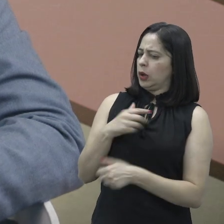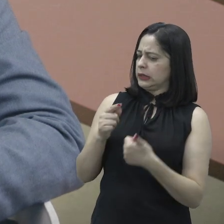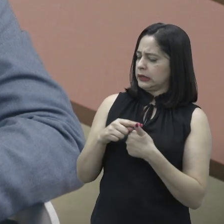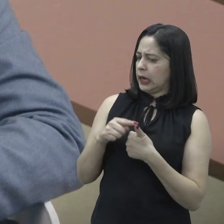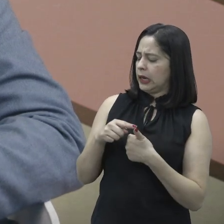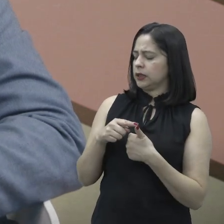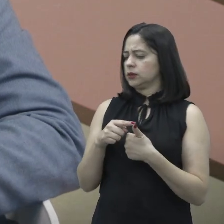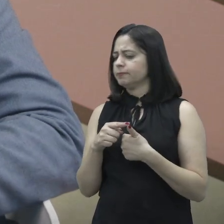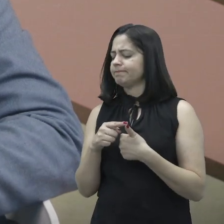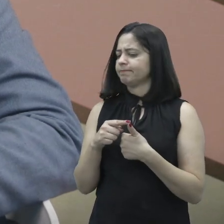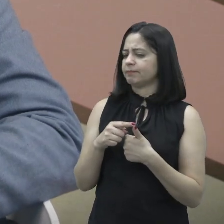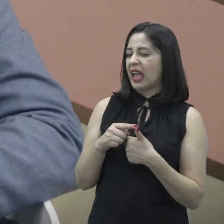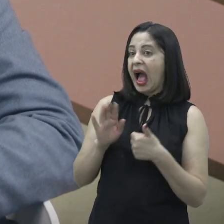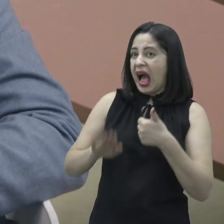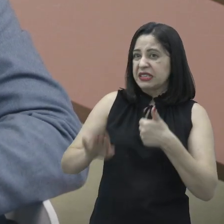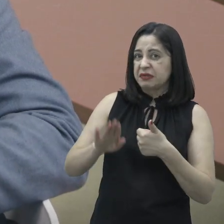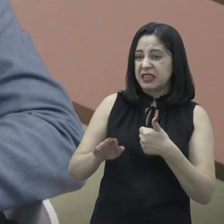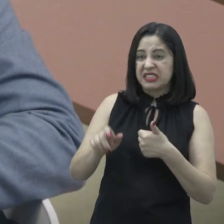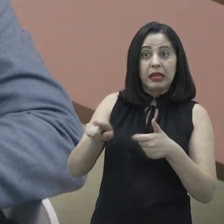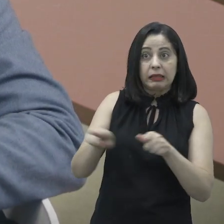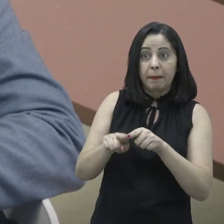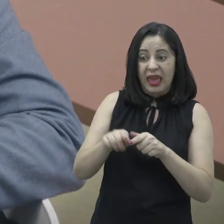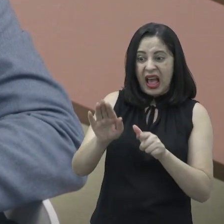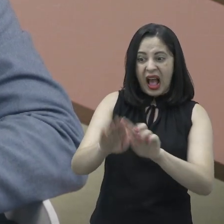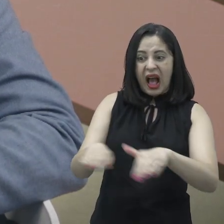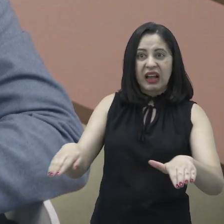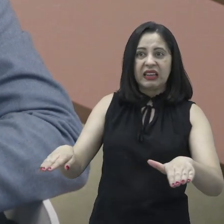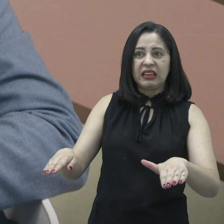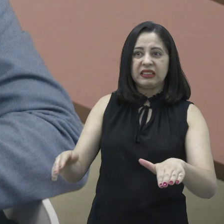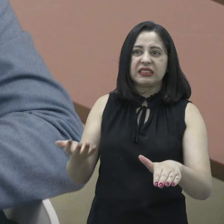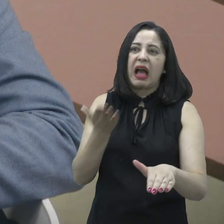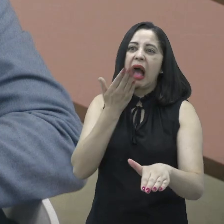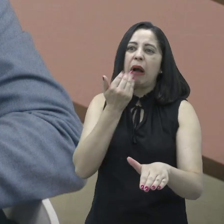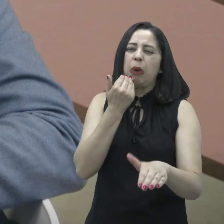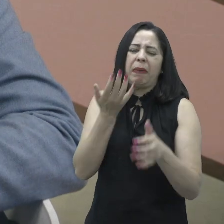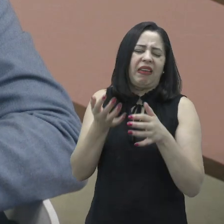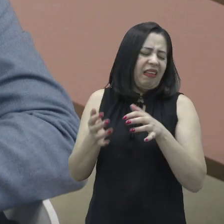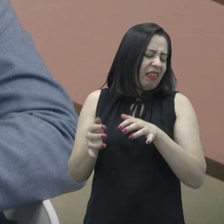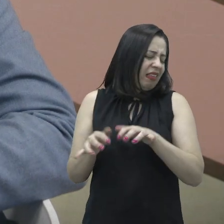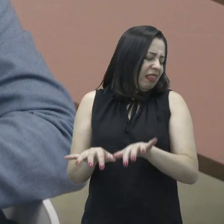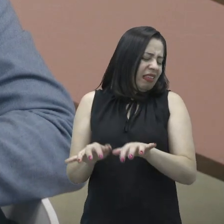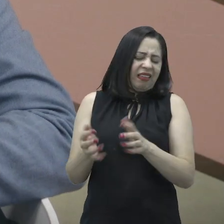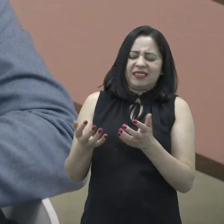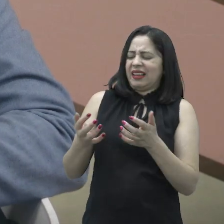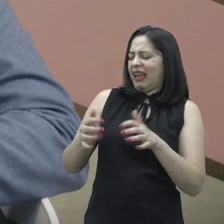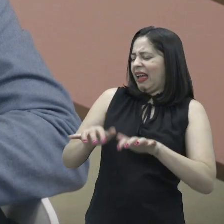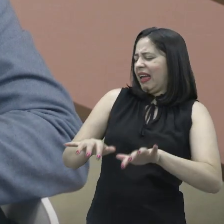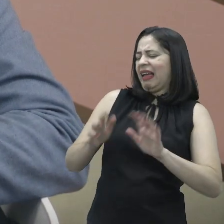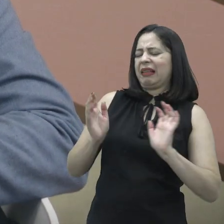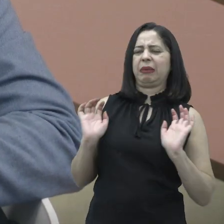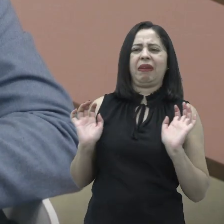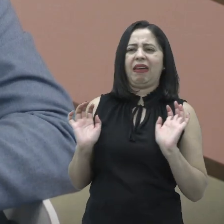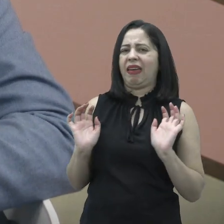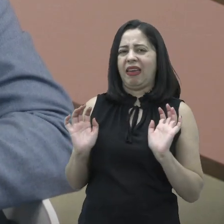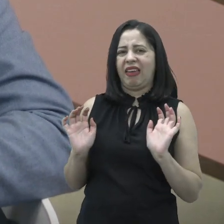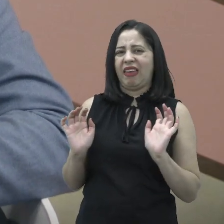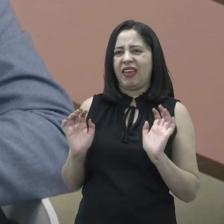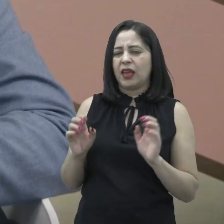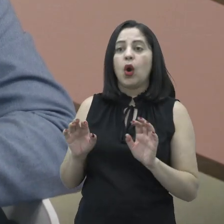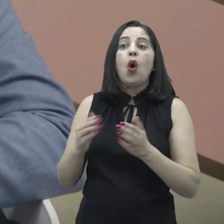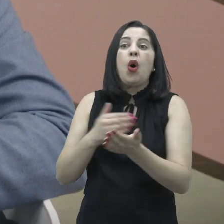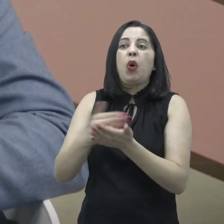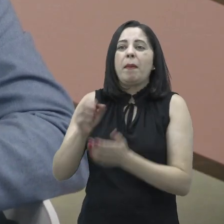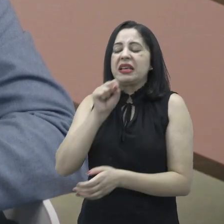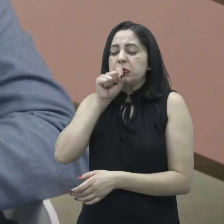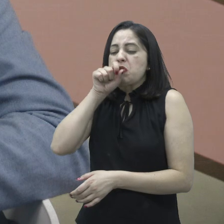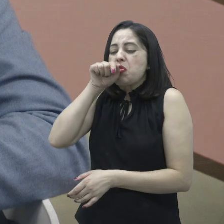esforço para a respiração. Às vezes a primeira coisa que altera é a questão da alimentação, a criança começa a rejeitar o alimento, começa a